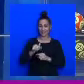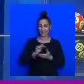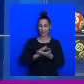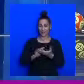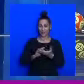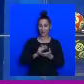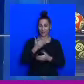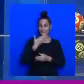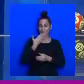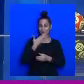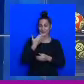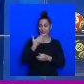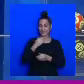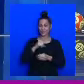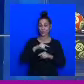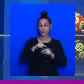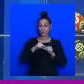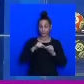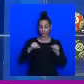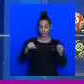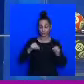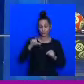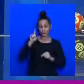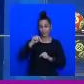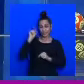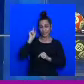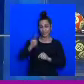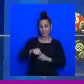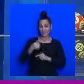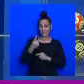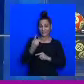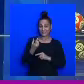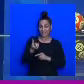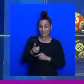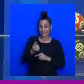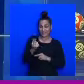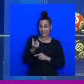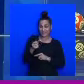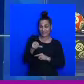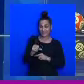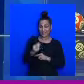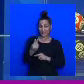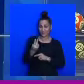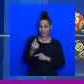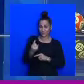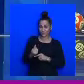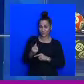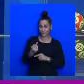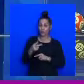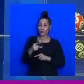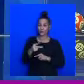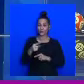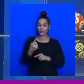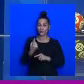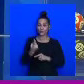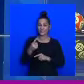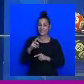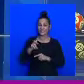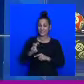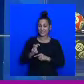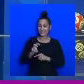2597 da Loto Fácil. As dezenas sorteadas foram 16, 19, 21,